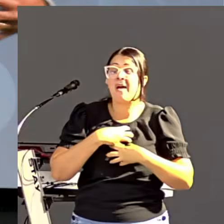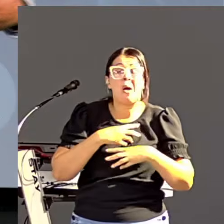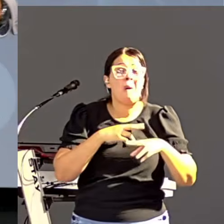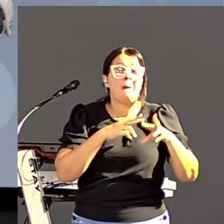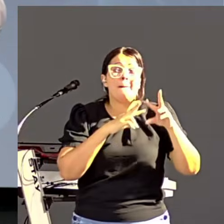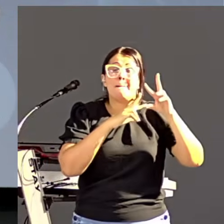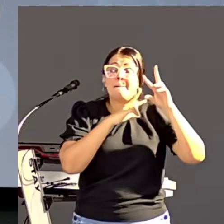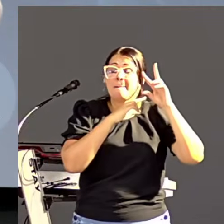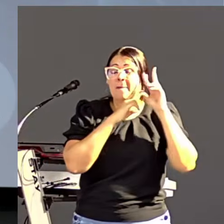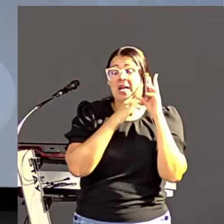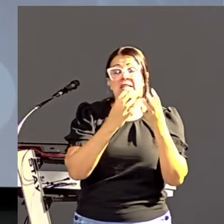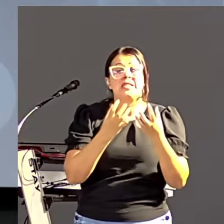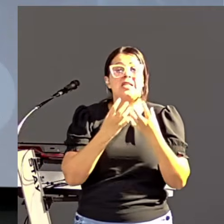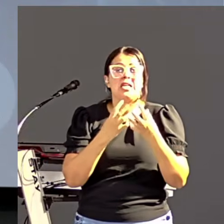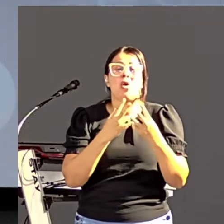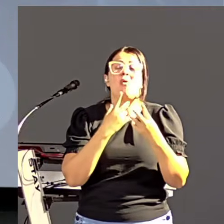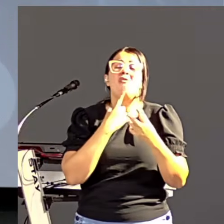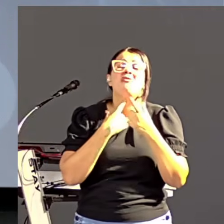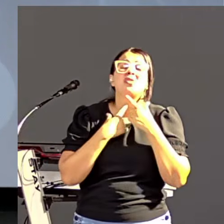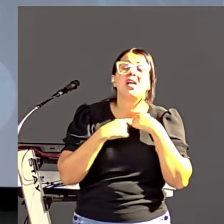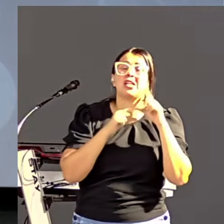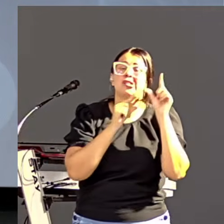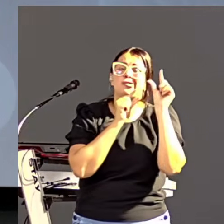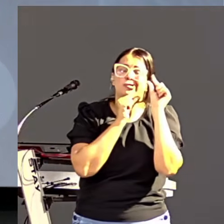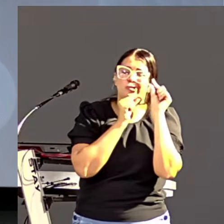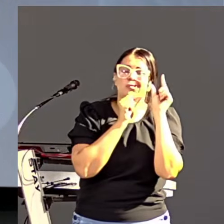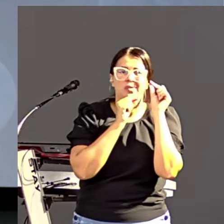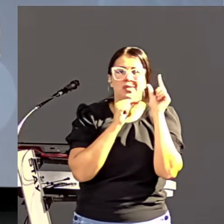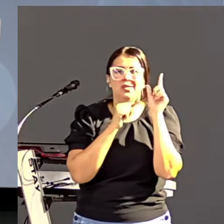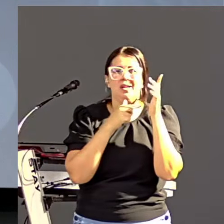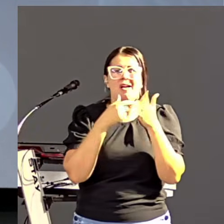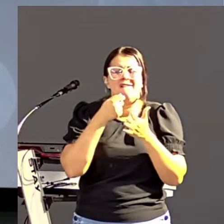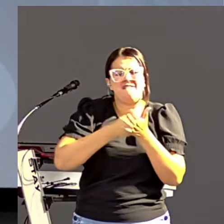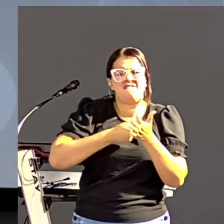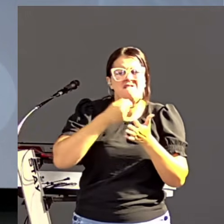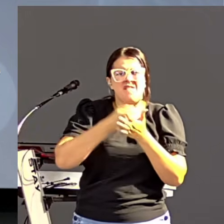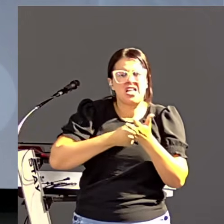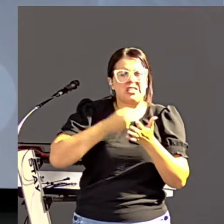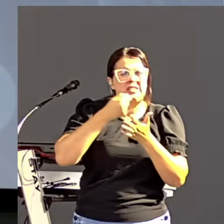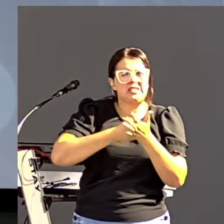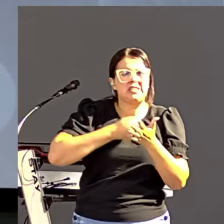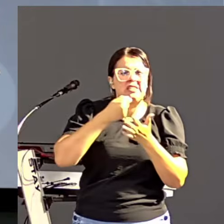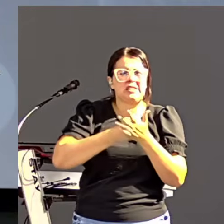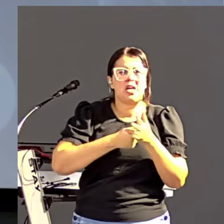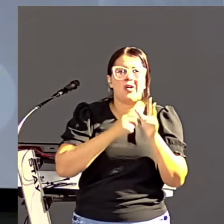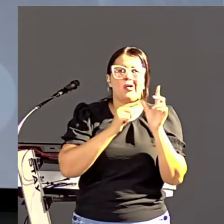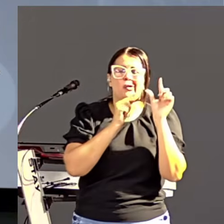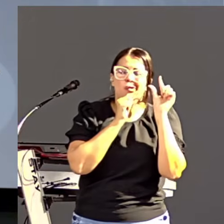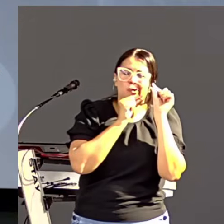tentando abraçá-los. Eles lutaram. Tenha certeza disso, eles lutaram.